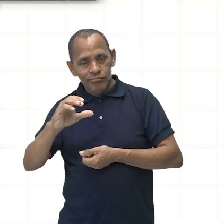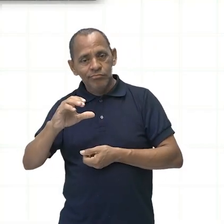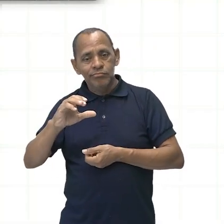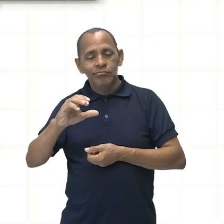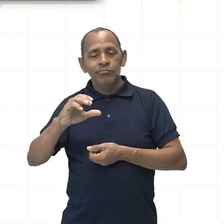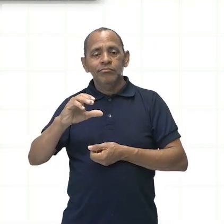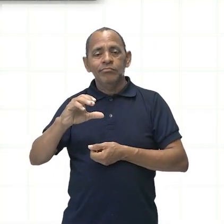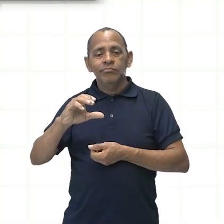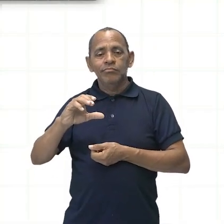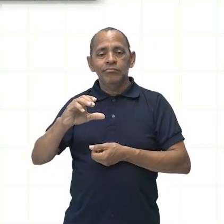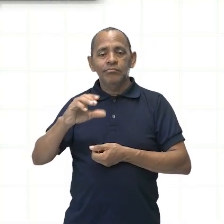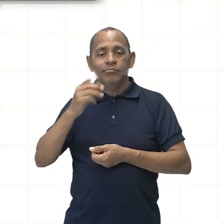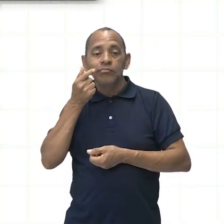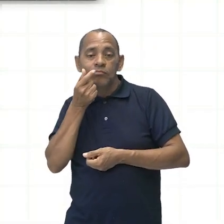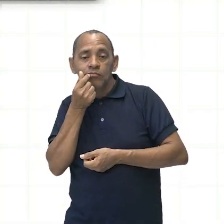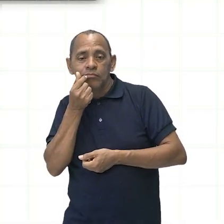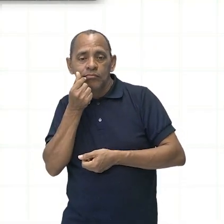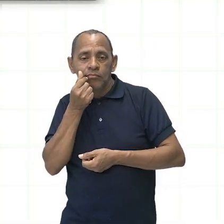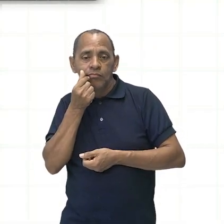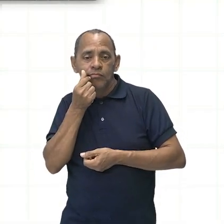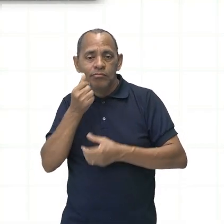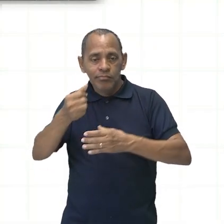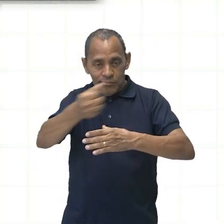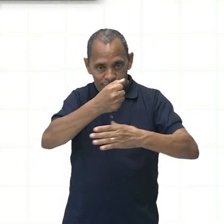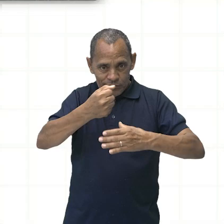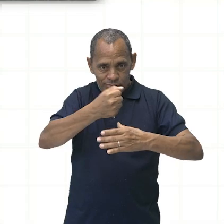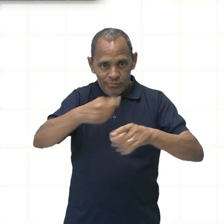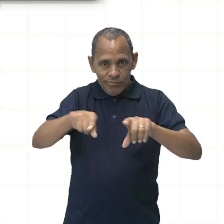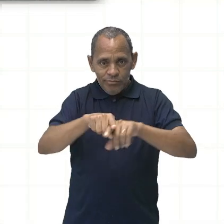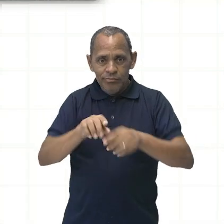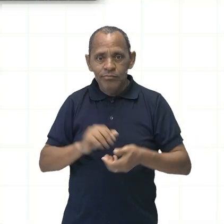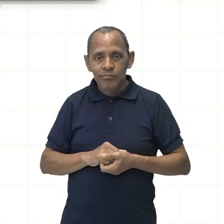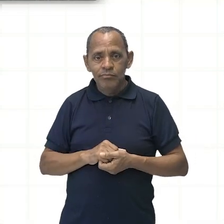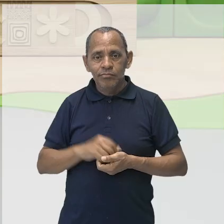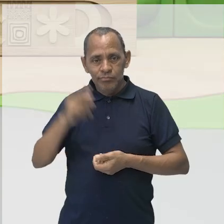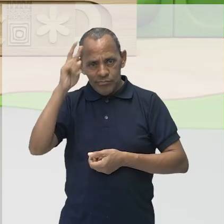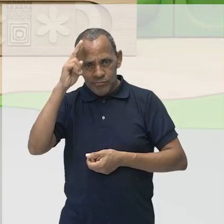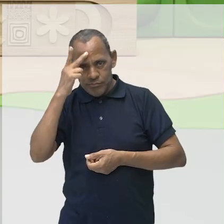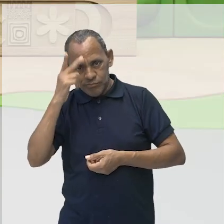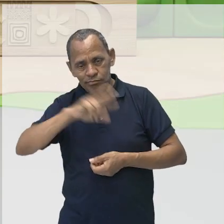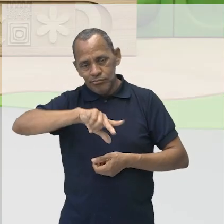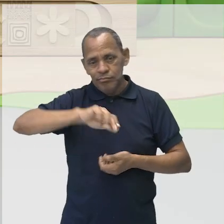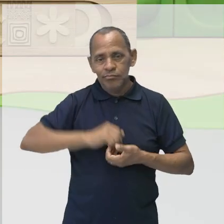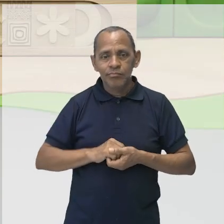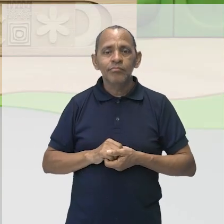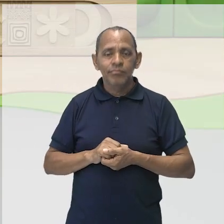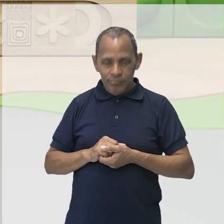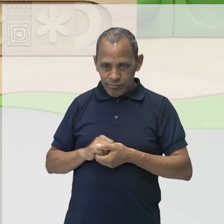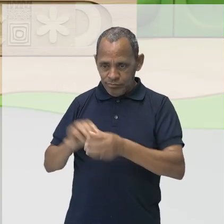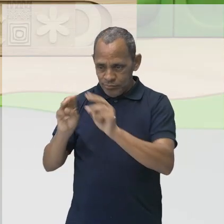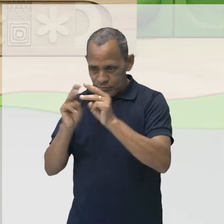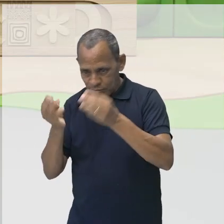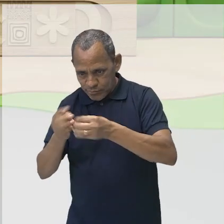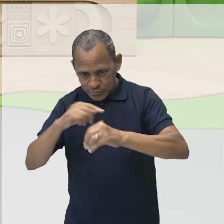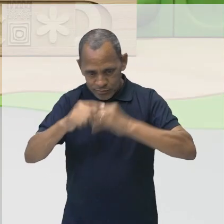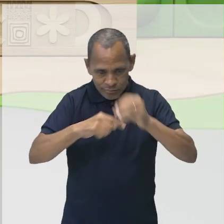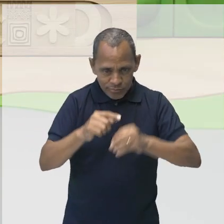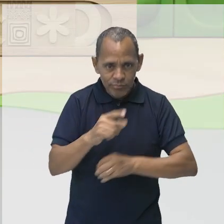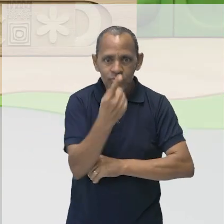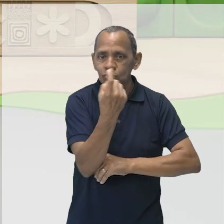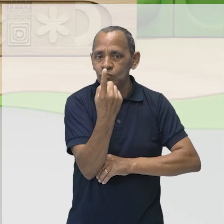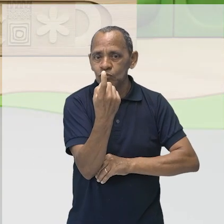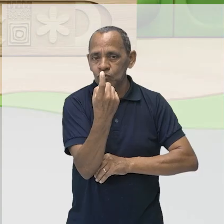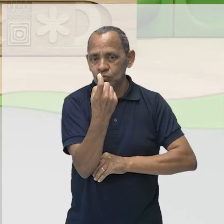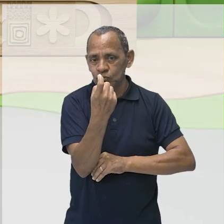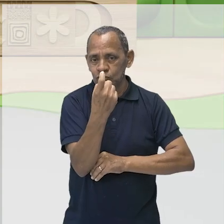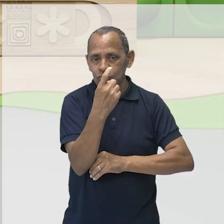nosso sal de cozinha. Agora, para não confundir e nem esquecer, a massa atômica é a massa de um único